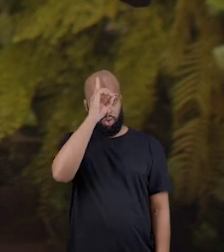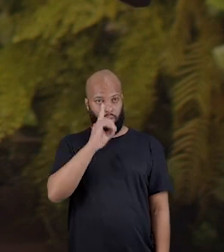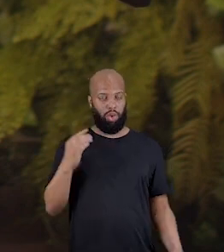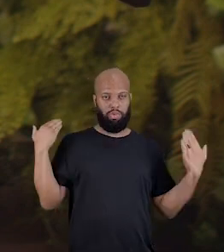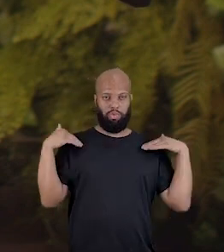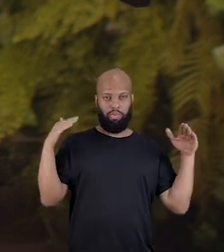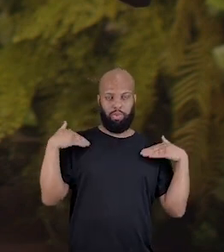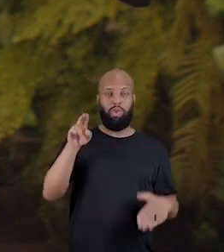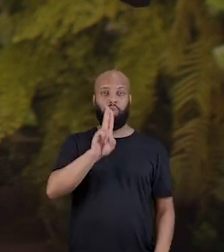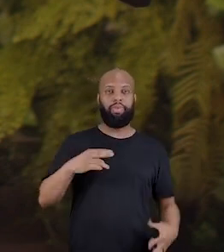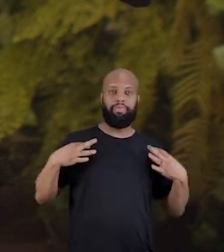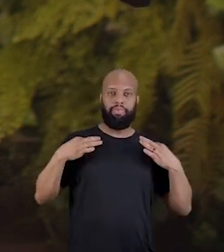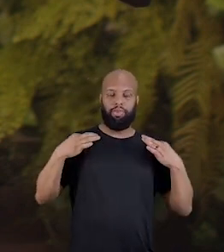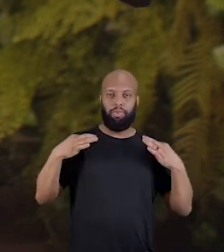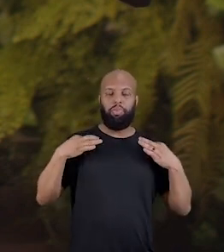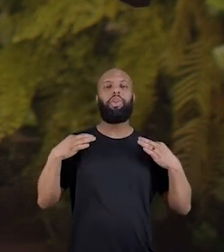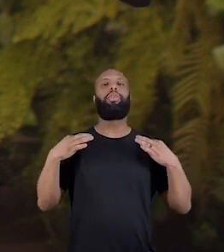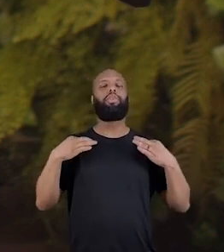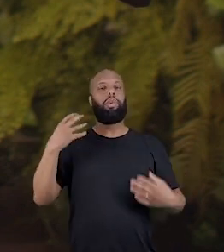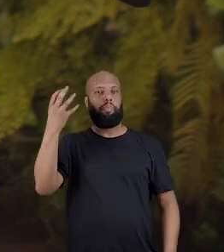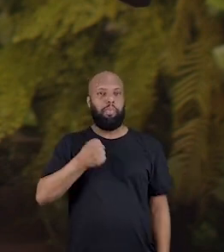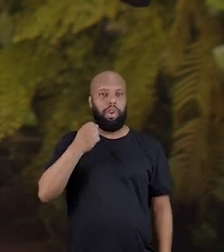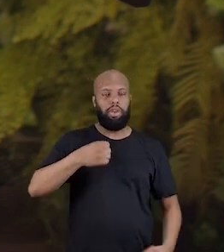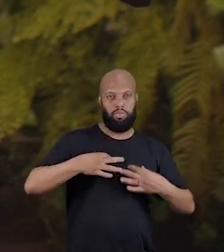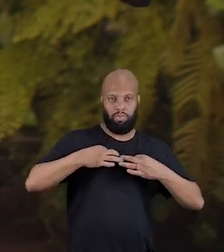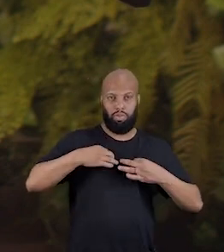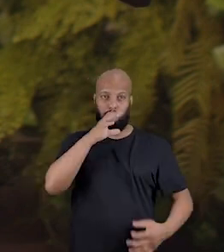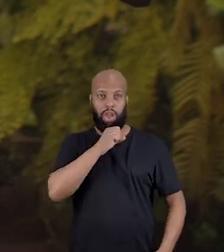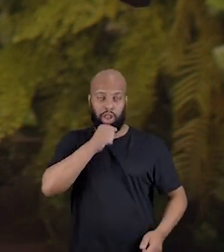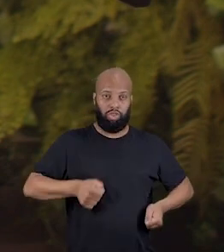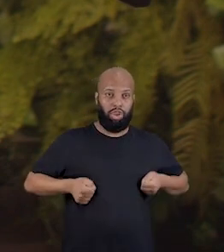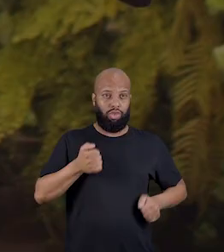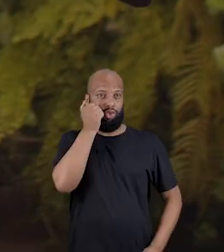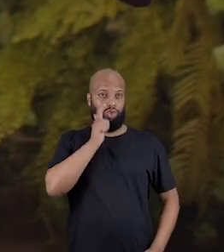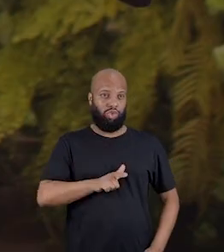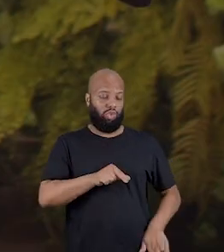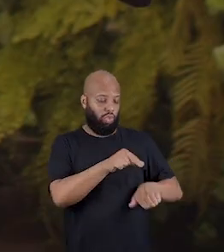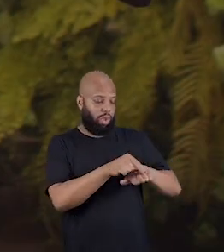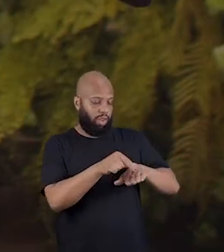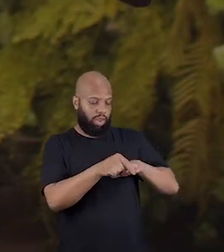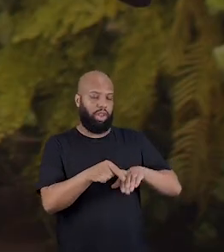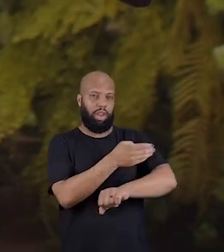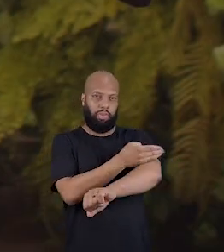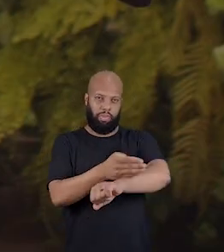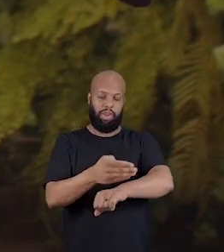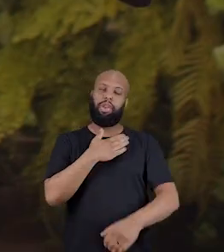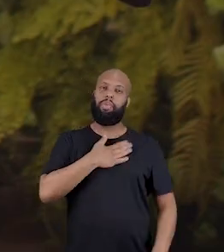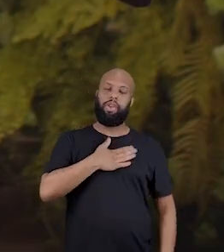cabelos loiros e médios, e estou vestindo um blazer branco, uma blusa laranja, uma calça azul e uma sandália